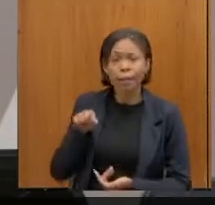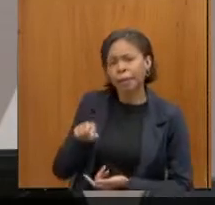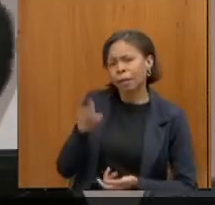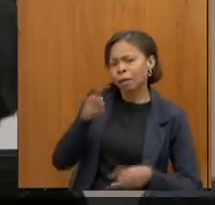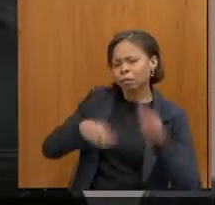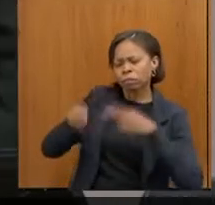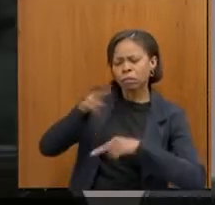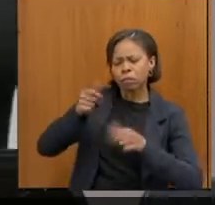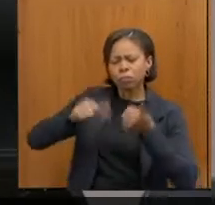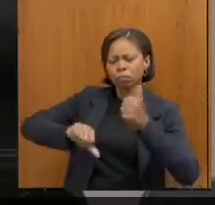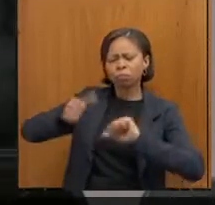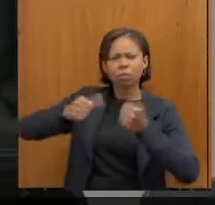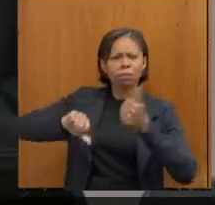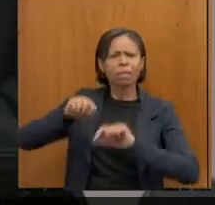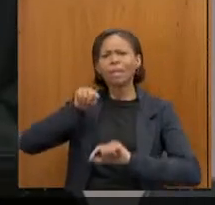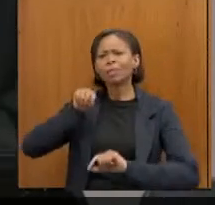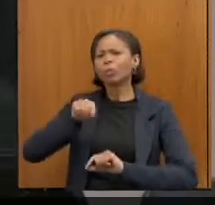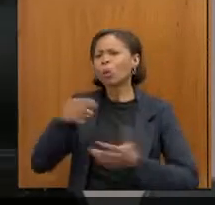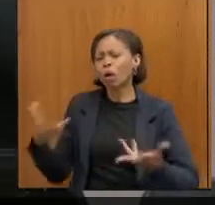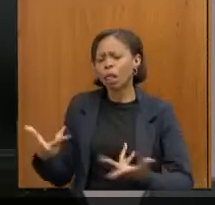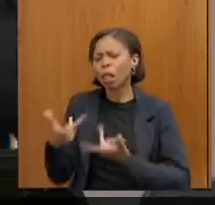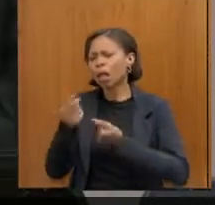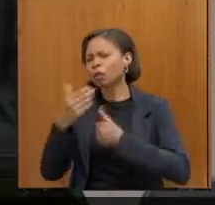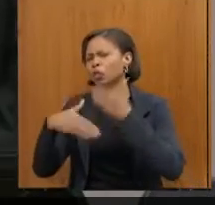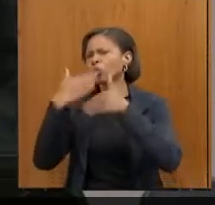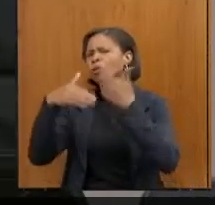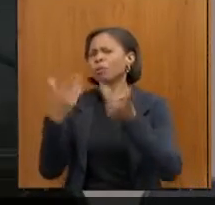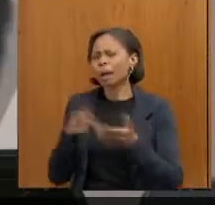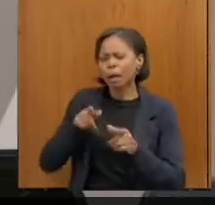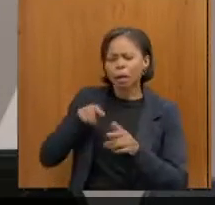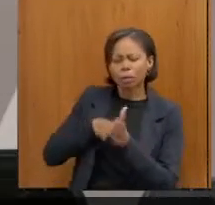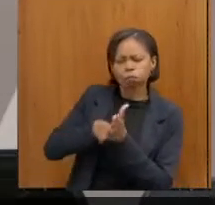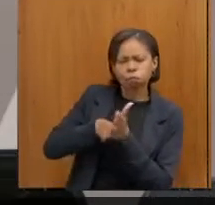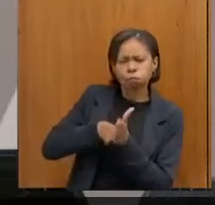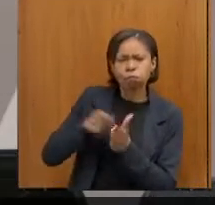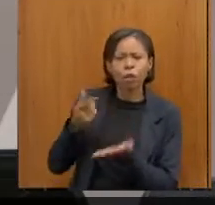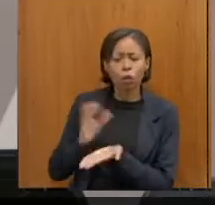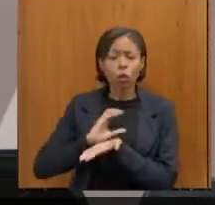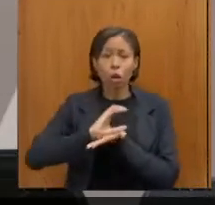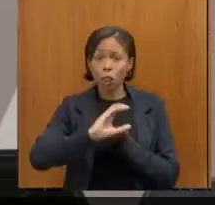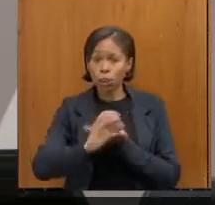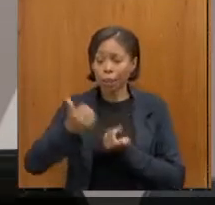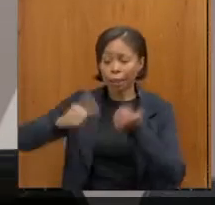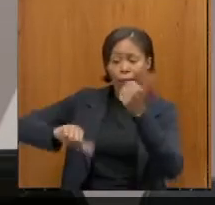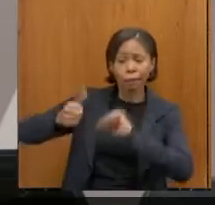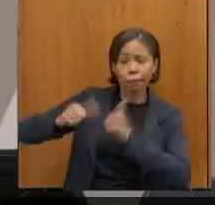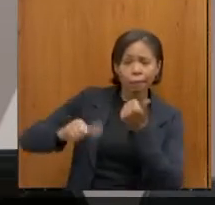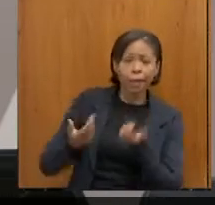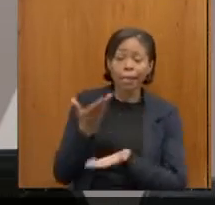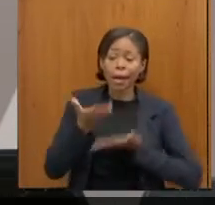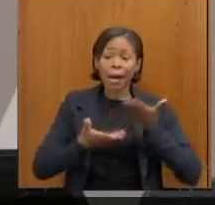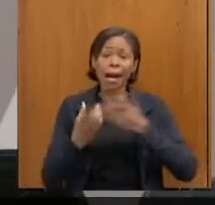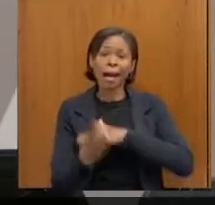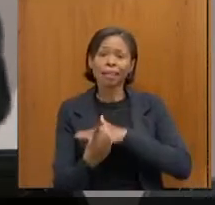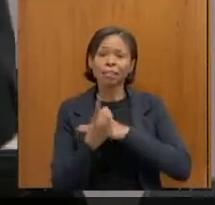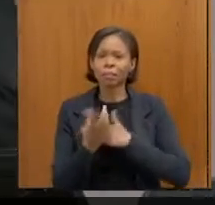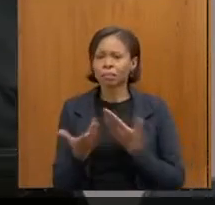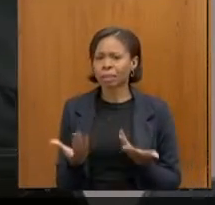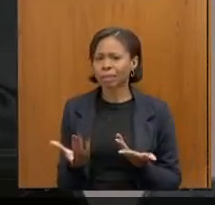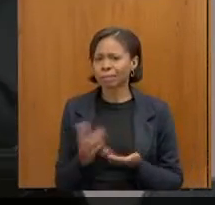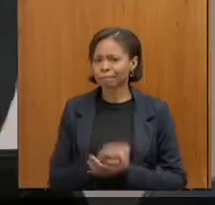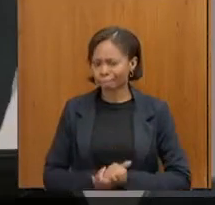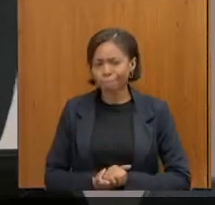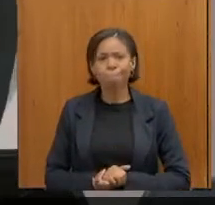pelas suas condições e desempenho de crescimento de investimento de atendimento não